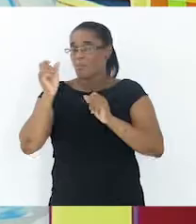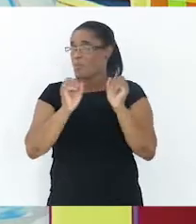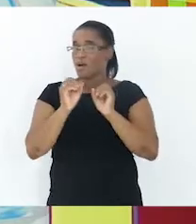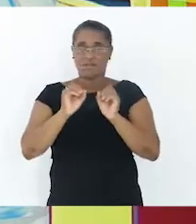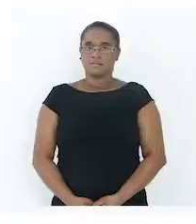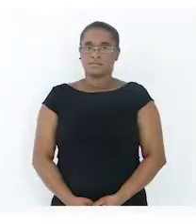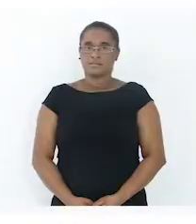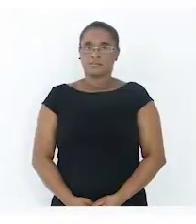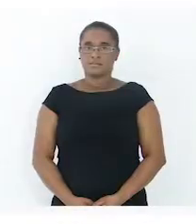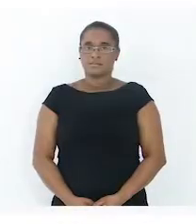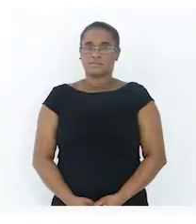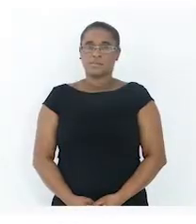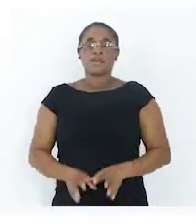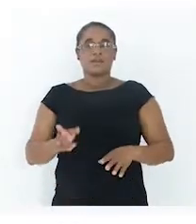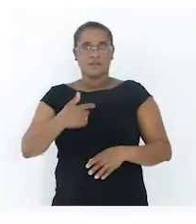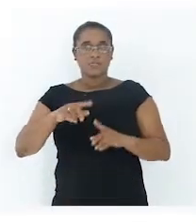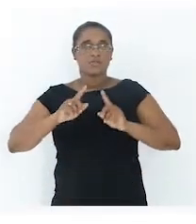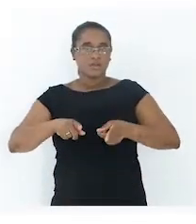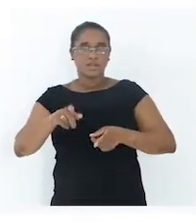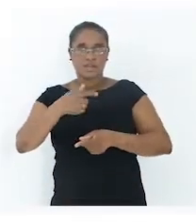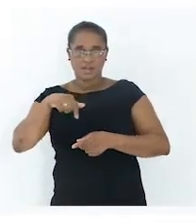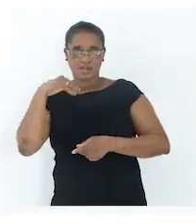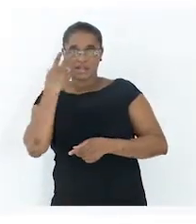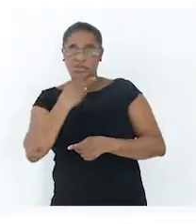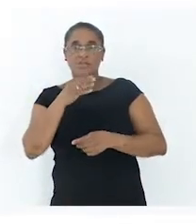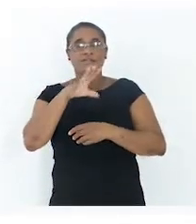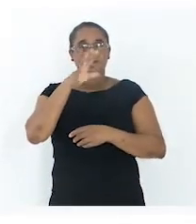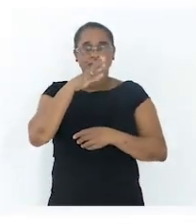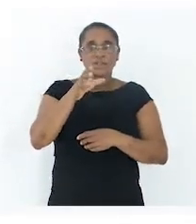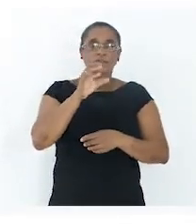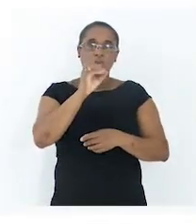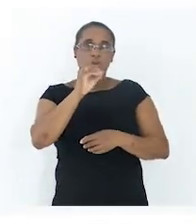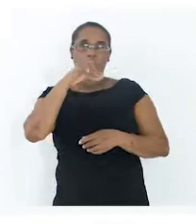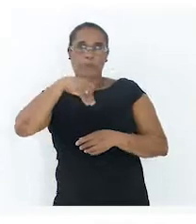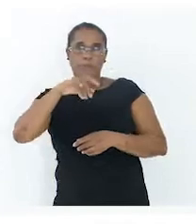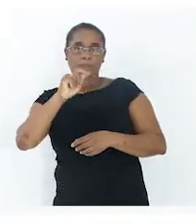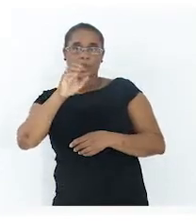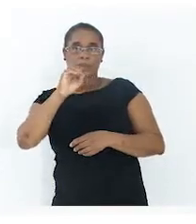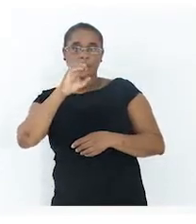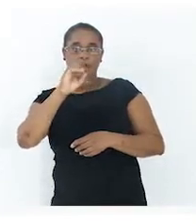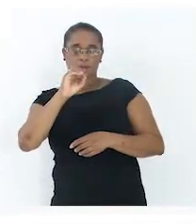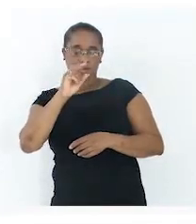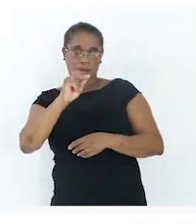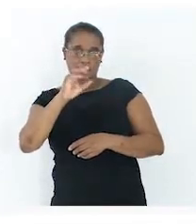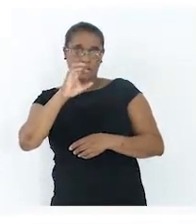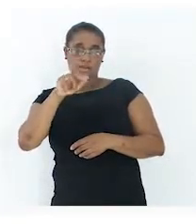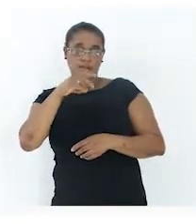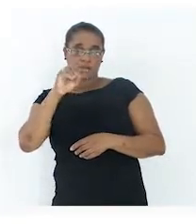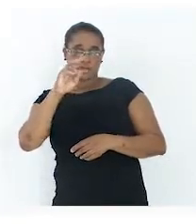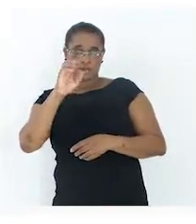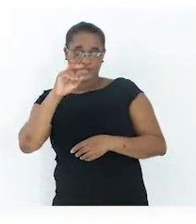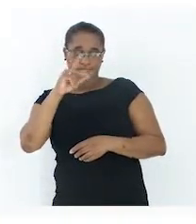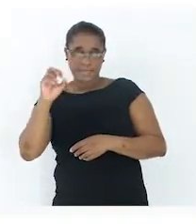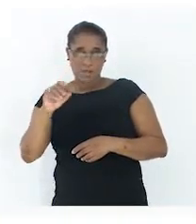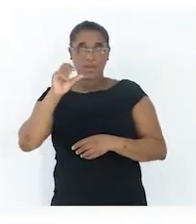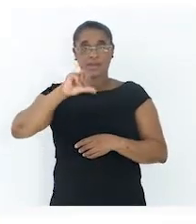certo? Vamos começar a nossa aula falando de operações em que. Nessa operação em